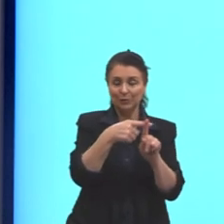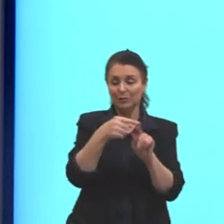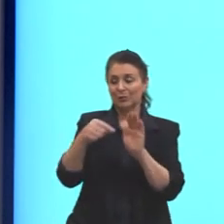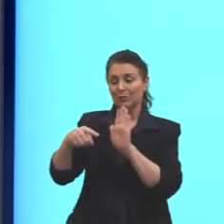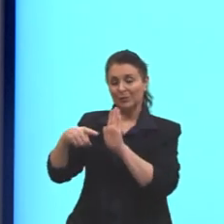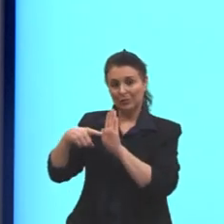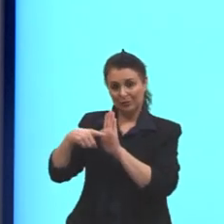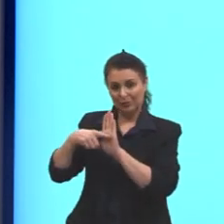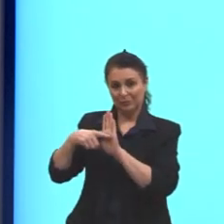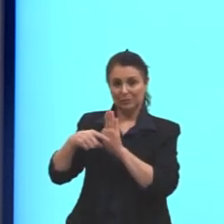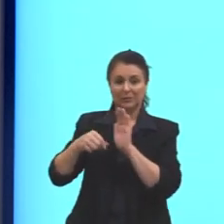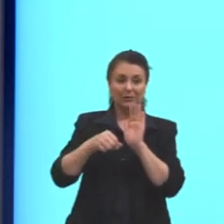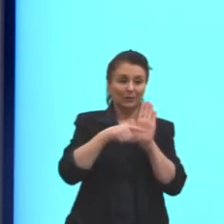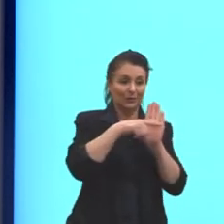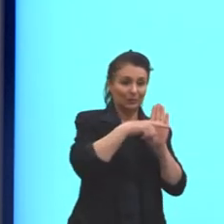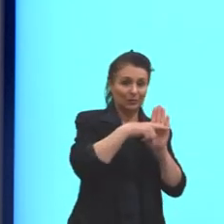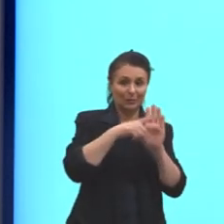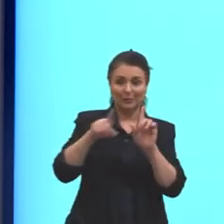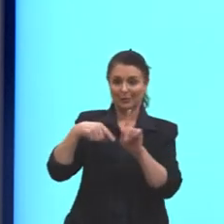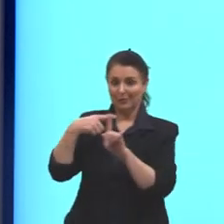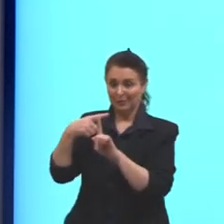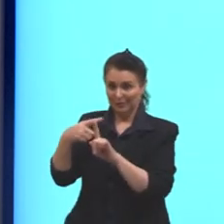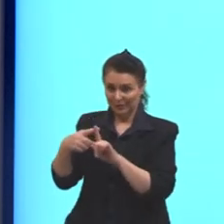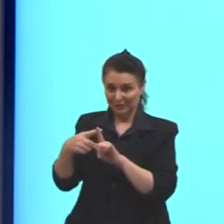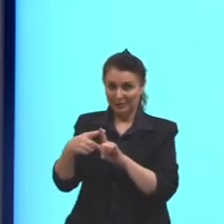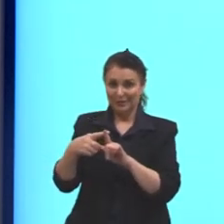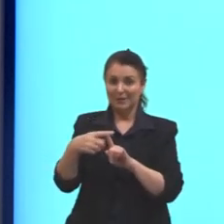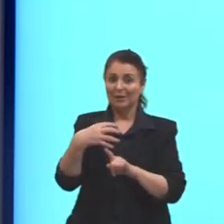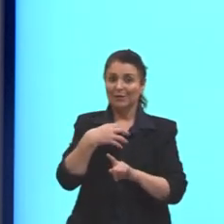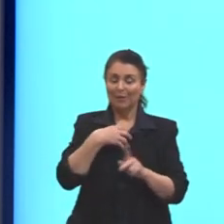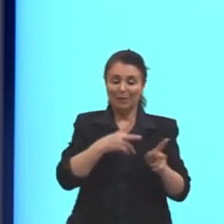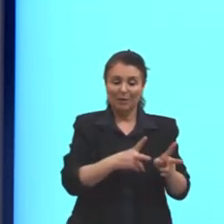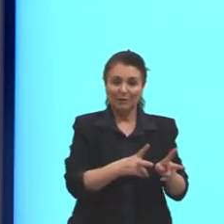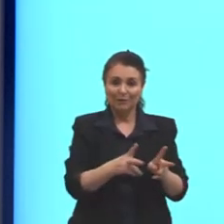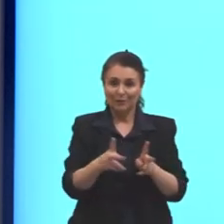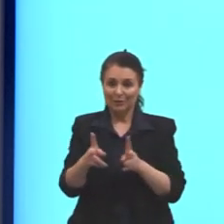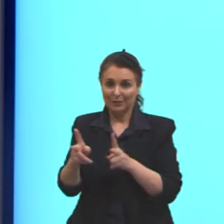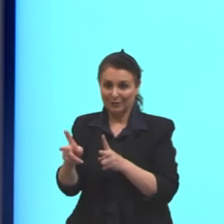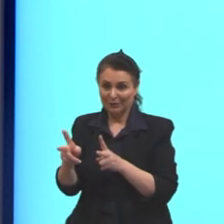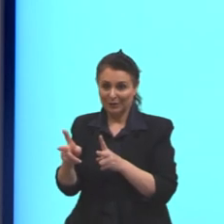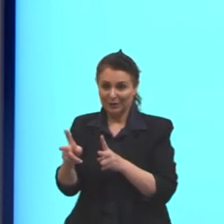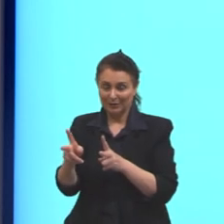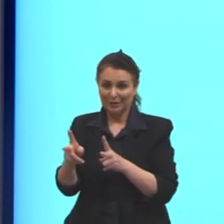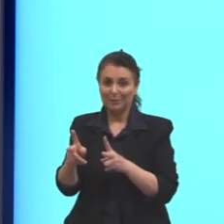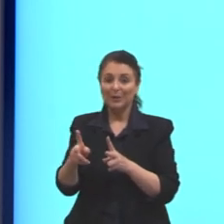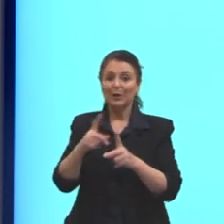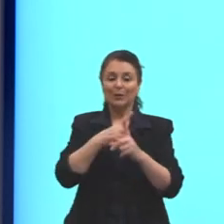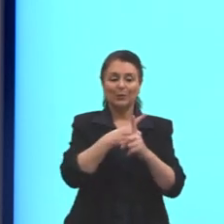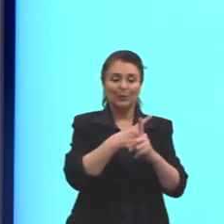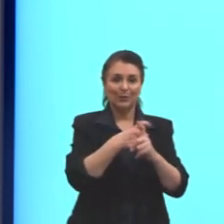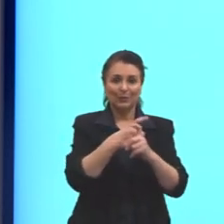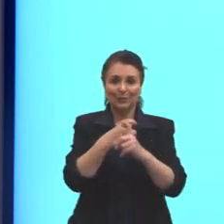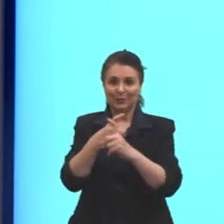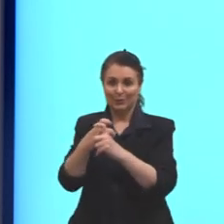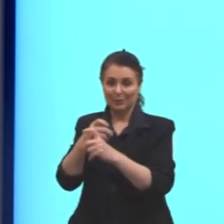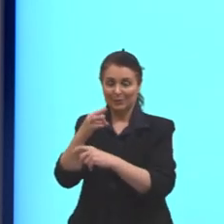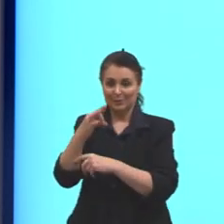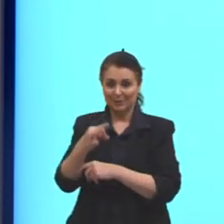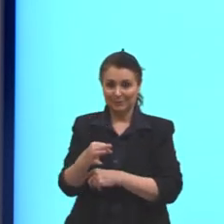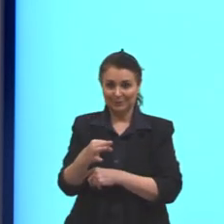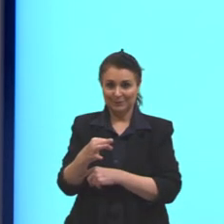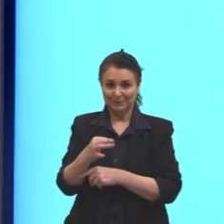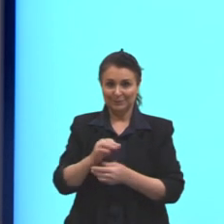negativo Então esta é a forma fatorada daquele nosso polinômio certinho